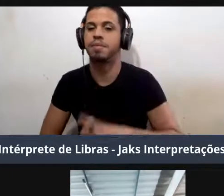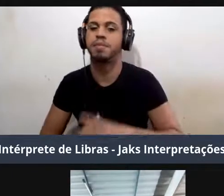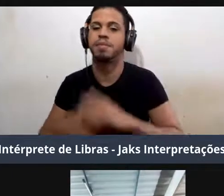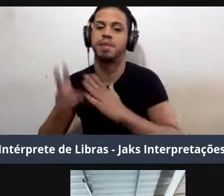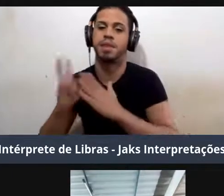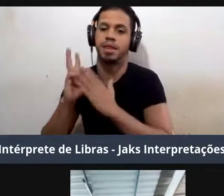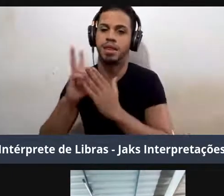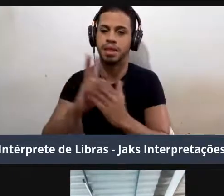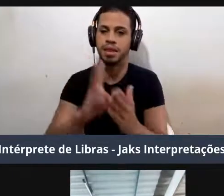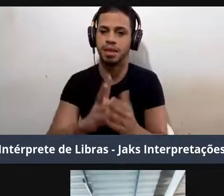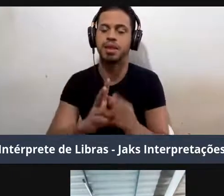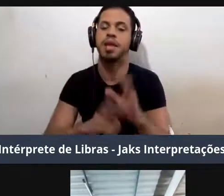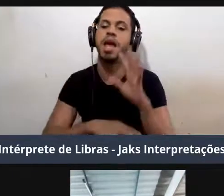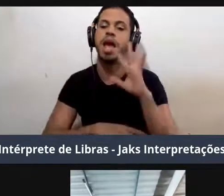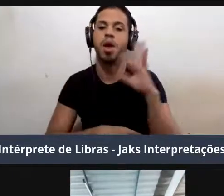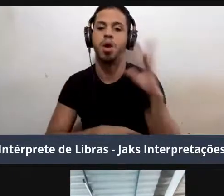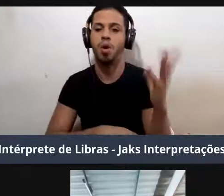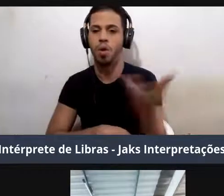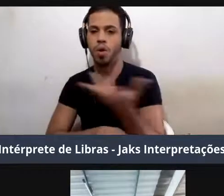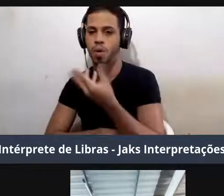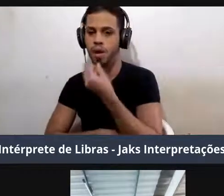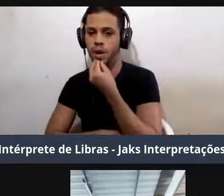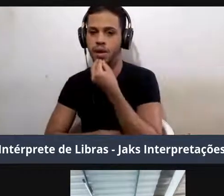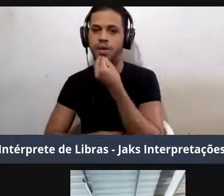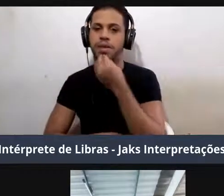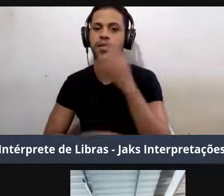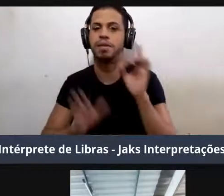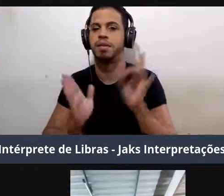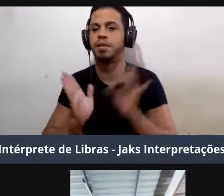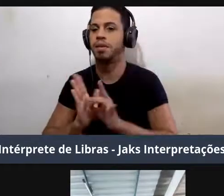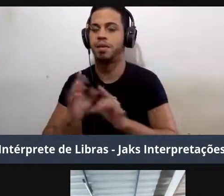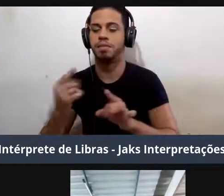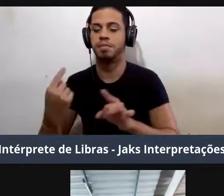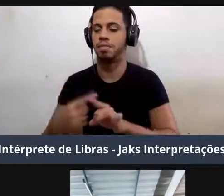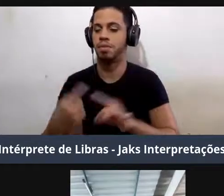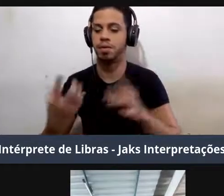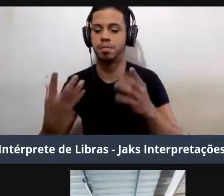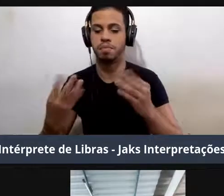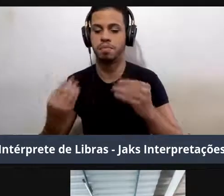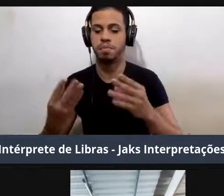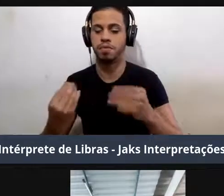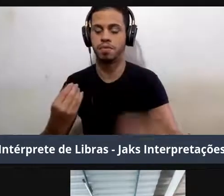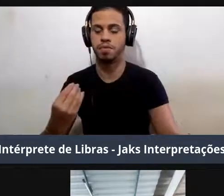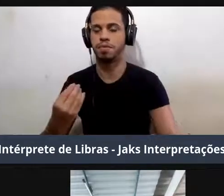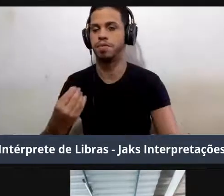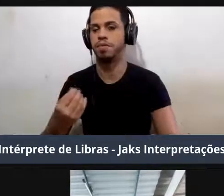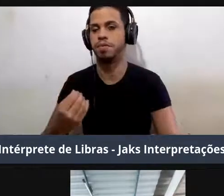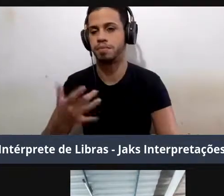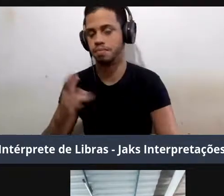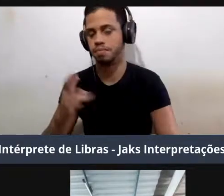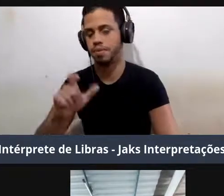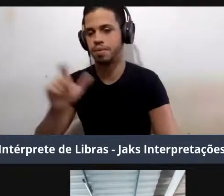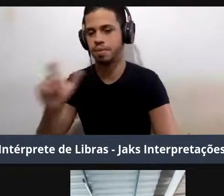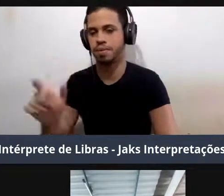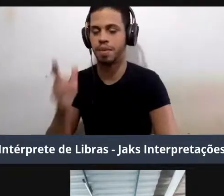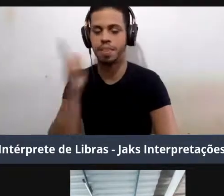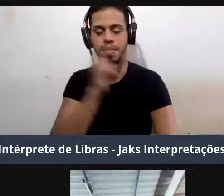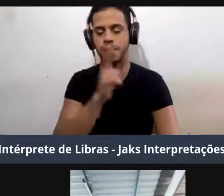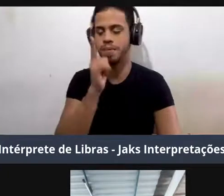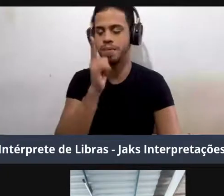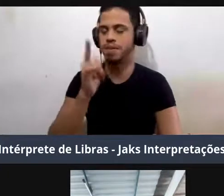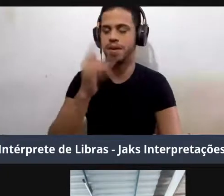indígenas, são reconhecidas, né? Porque muitos não conseguem ser reconhecidos